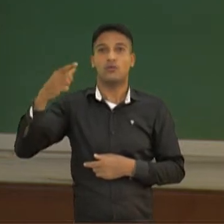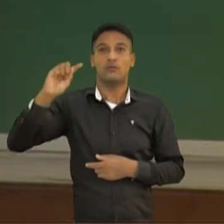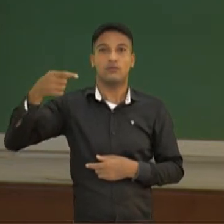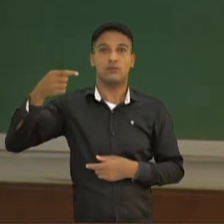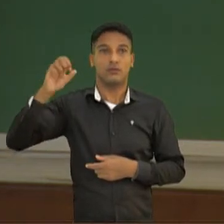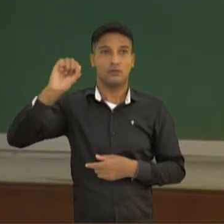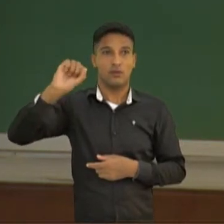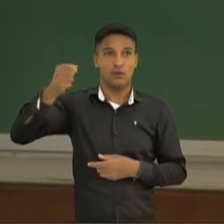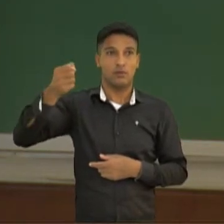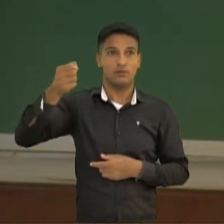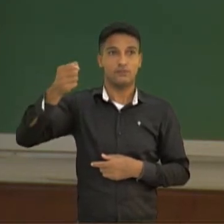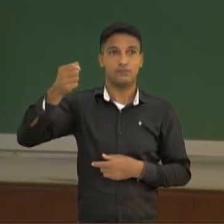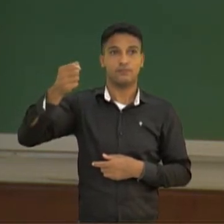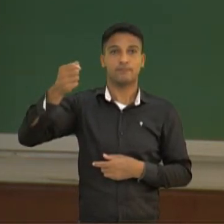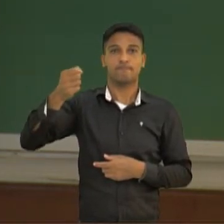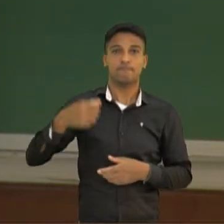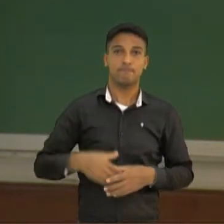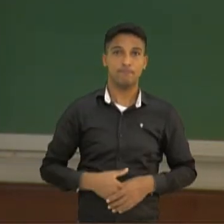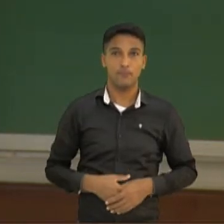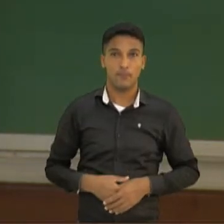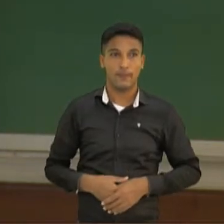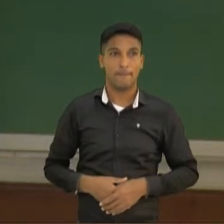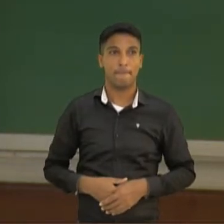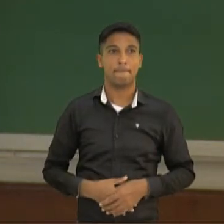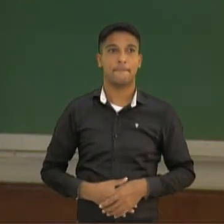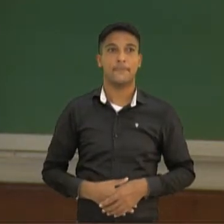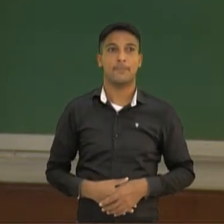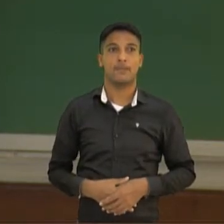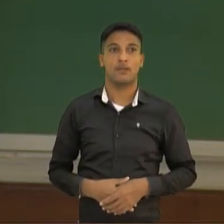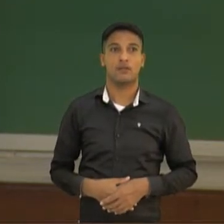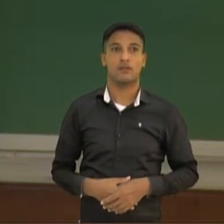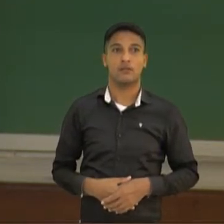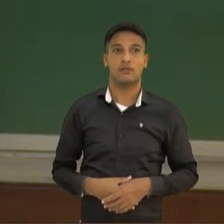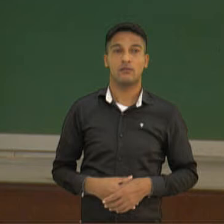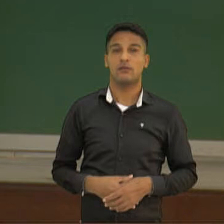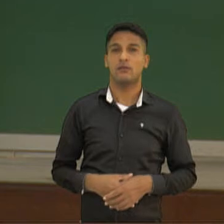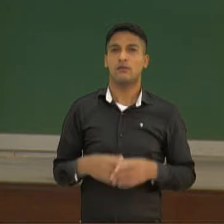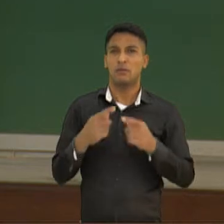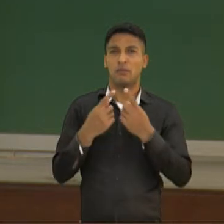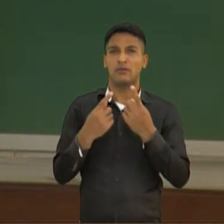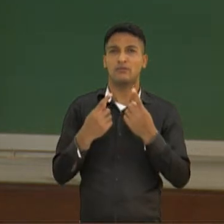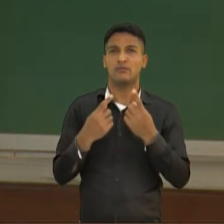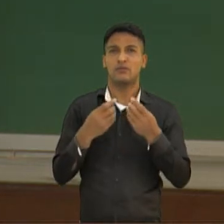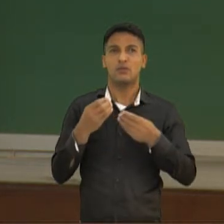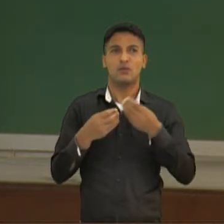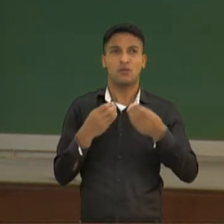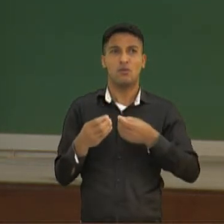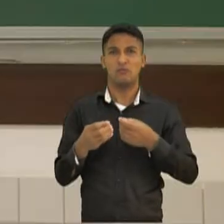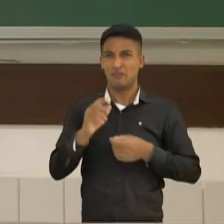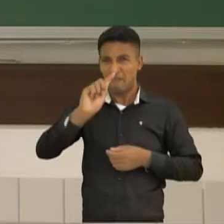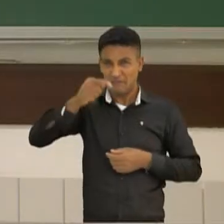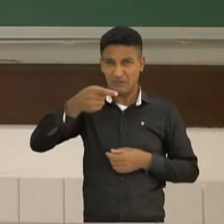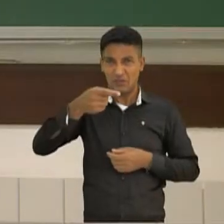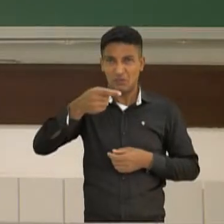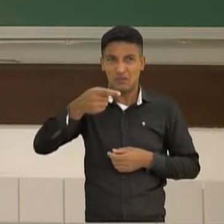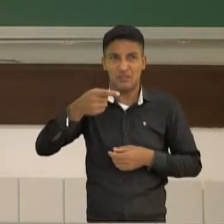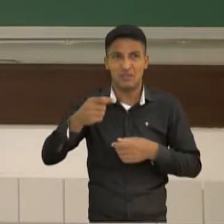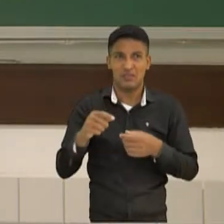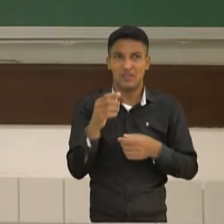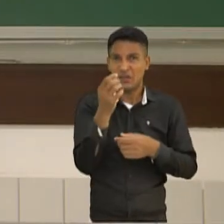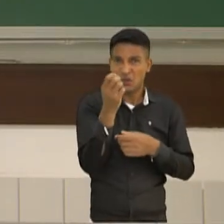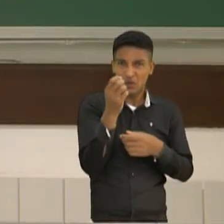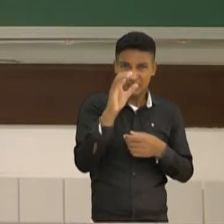certo? 2 inteiros e 8 décimos. Muito bem. Ah, professora, mas eu não estou entendendo aqui essa conta com vírgula. Como é que 4